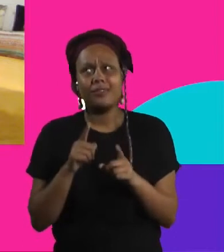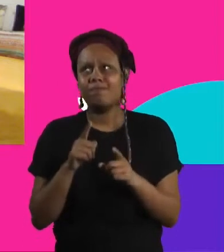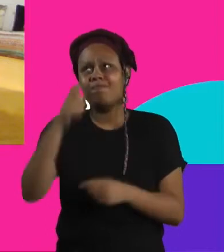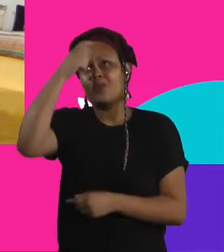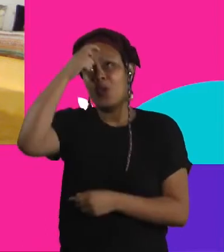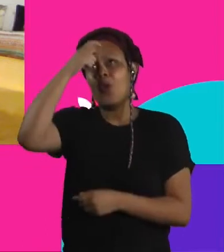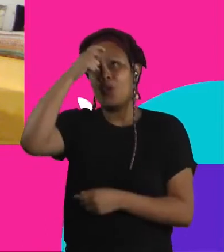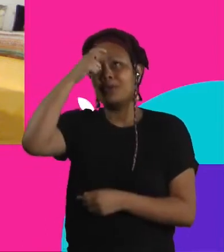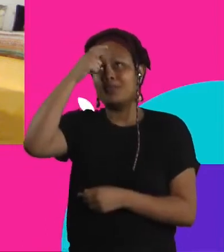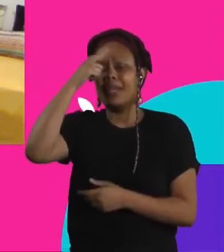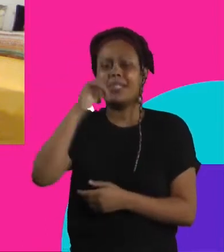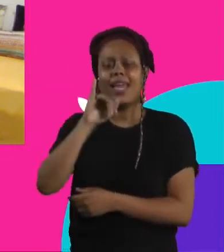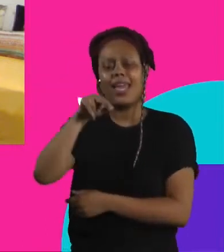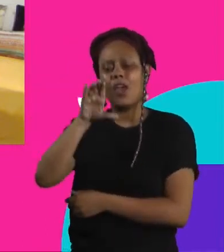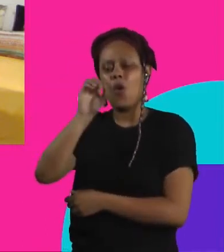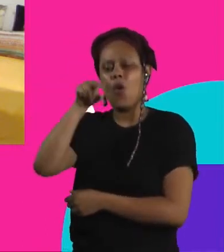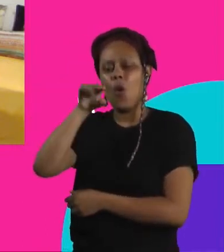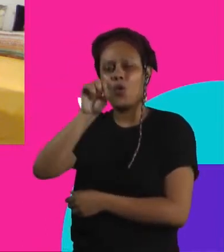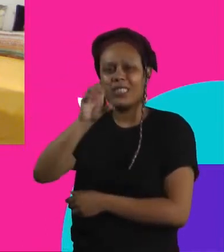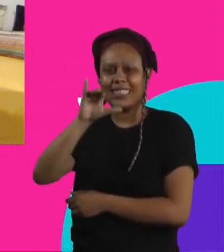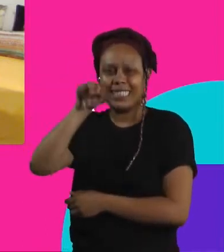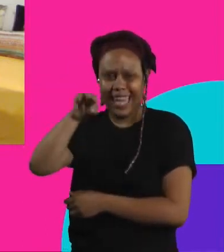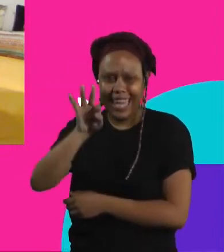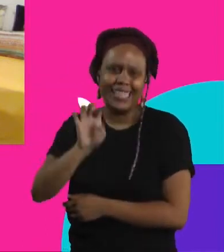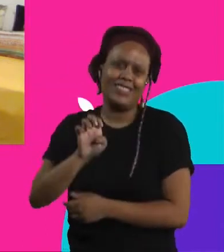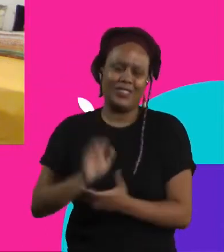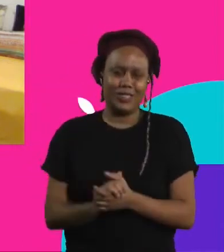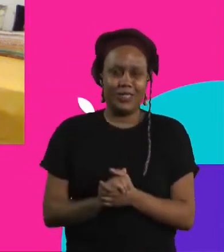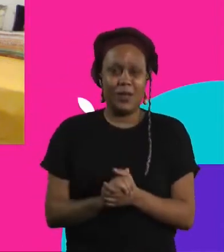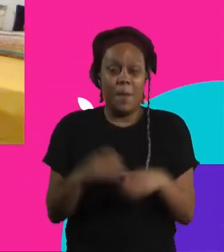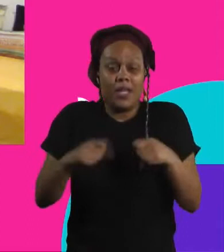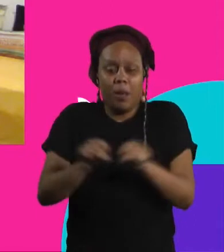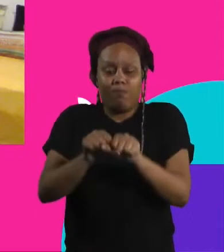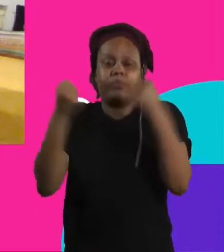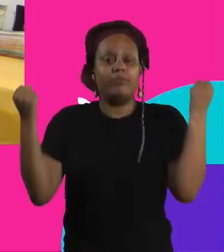de ter a consciência e de romper isso,